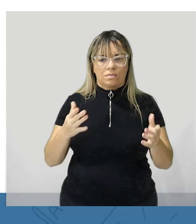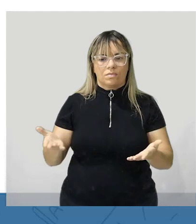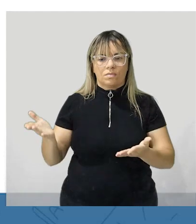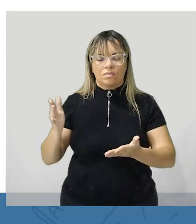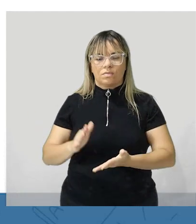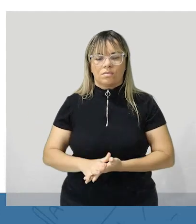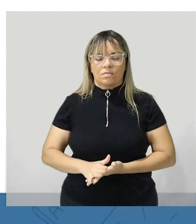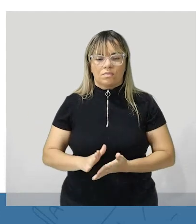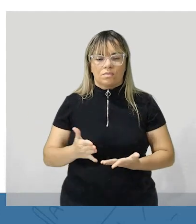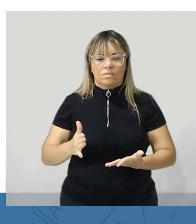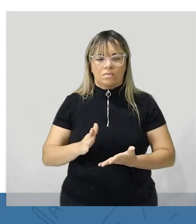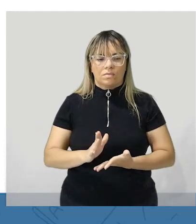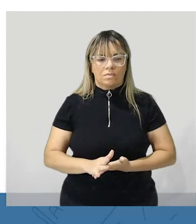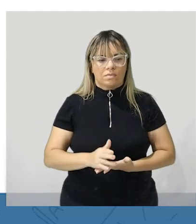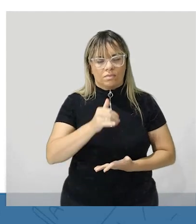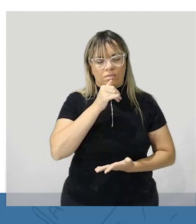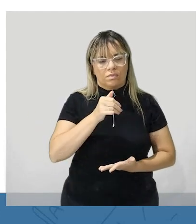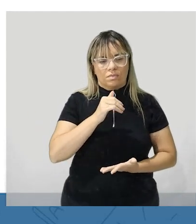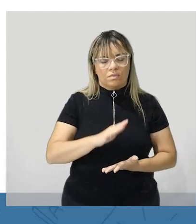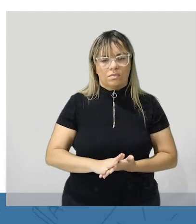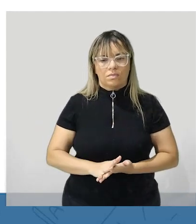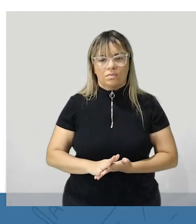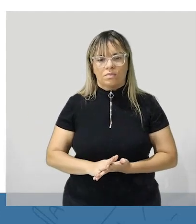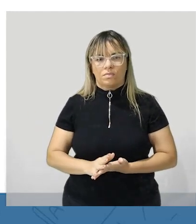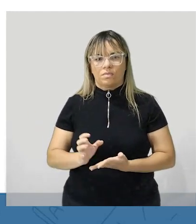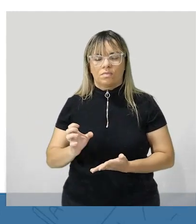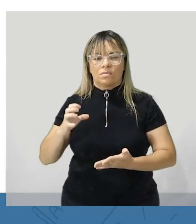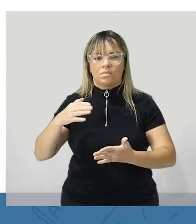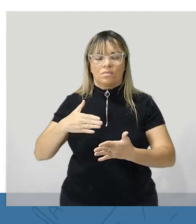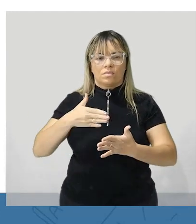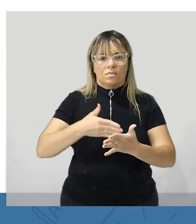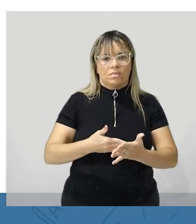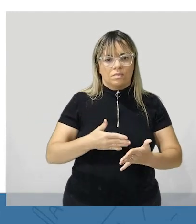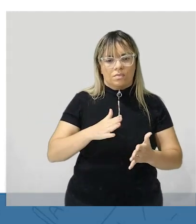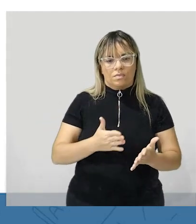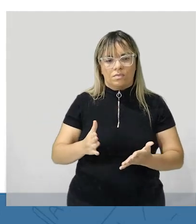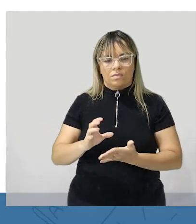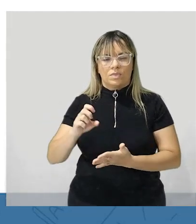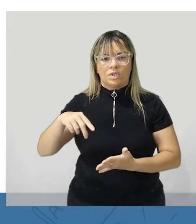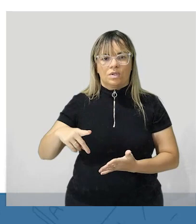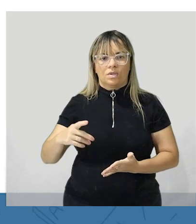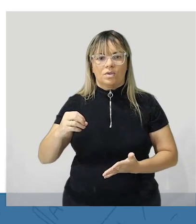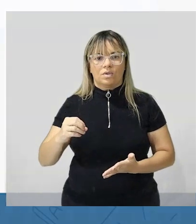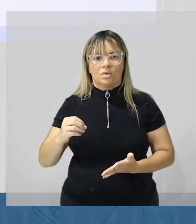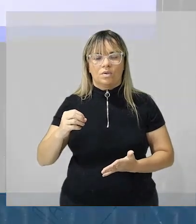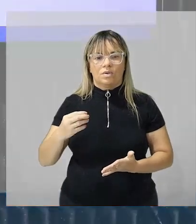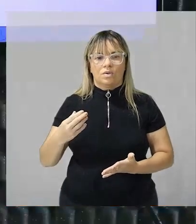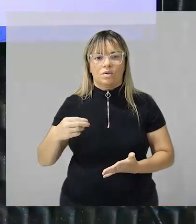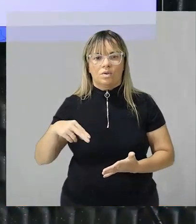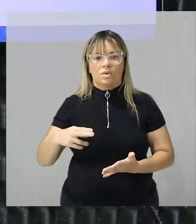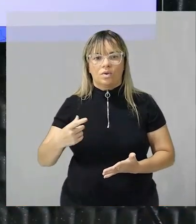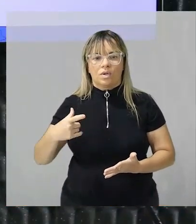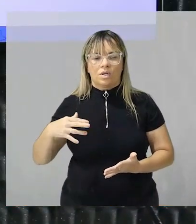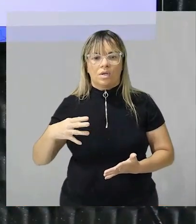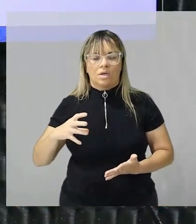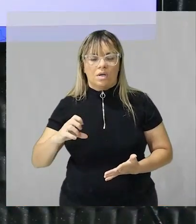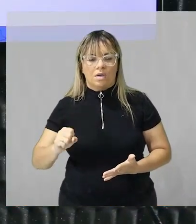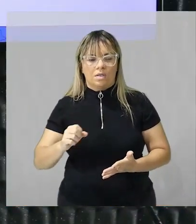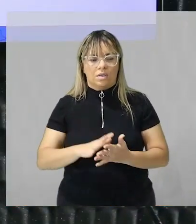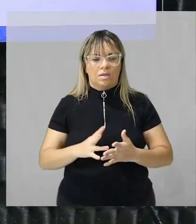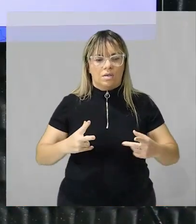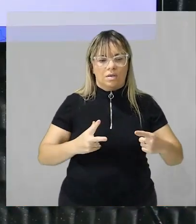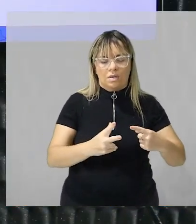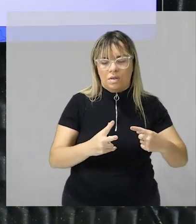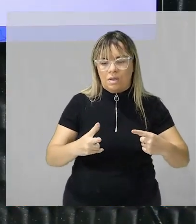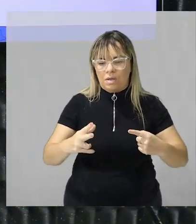Então, as enzimas de restrição, né, são chamadas de endonucleases de restrição, cortam o material genético